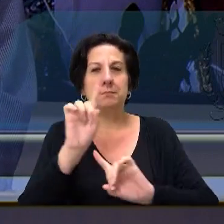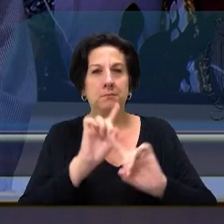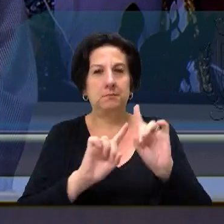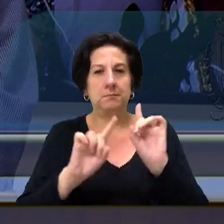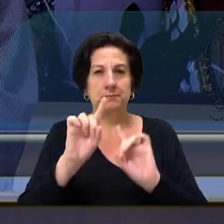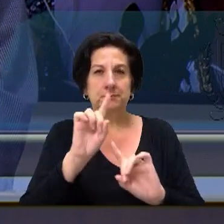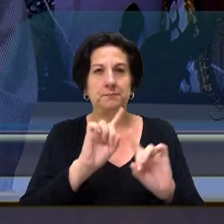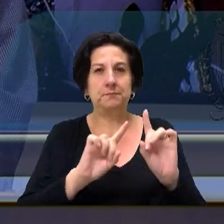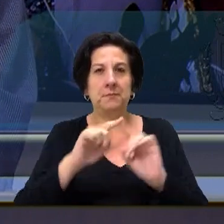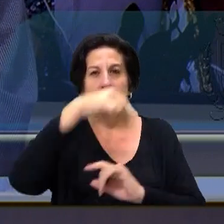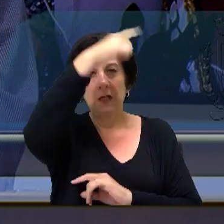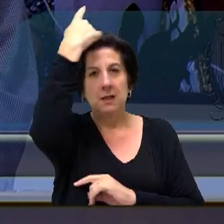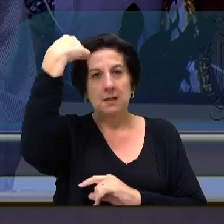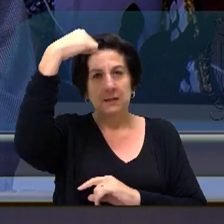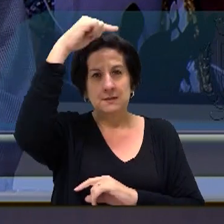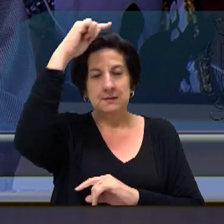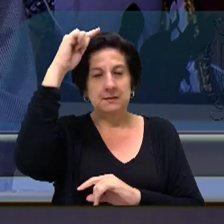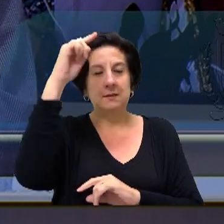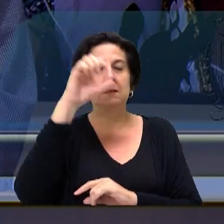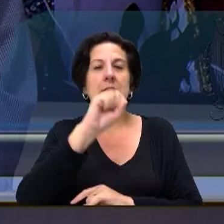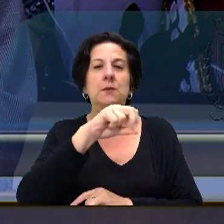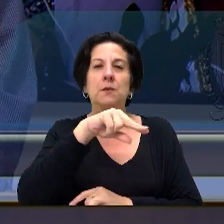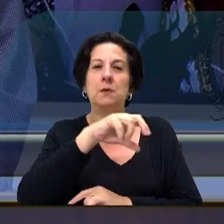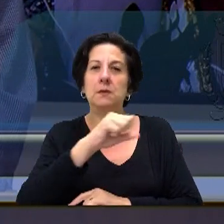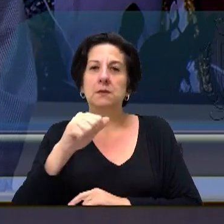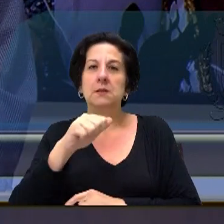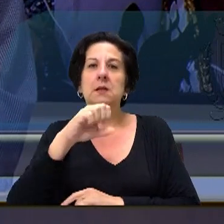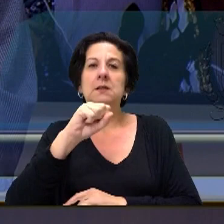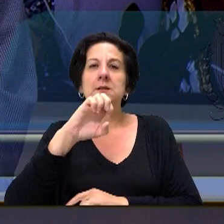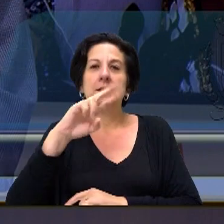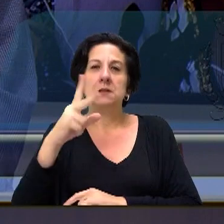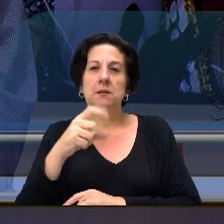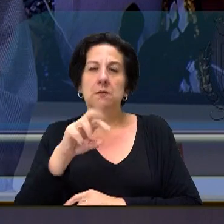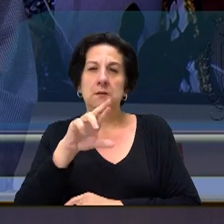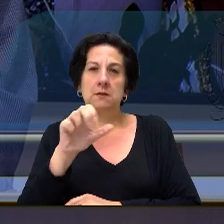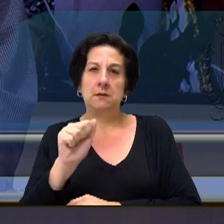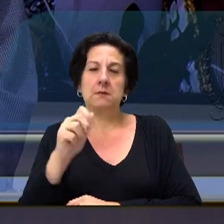Senhora Aparecida. As crianças hoje,